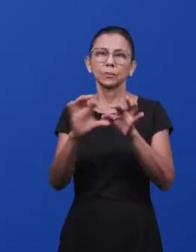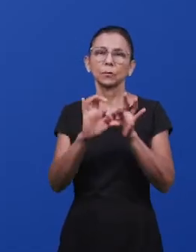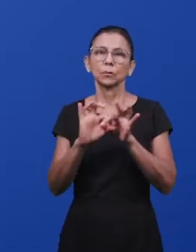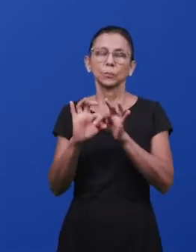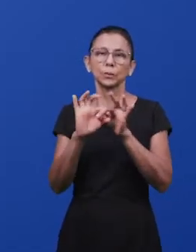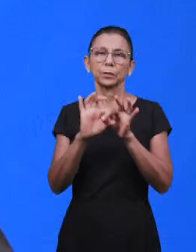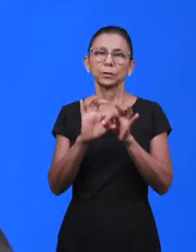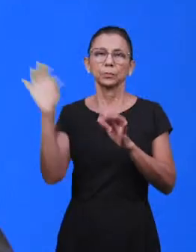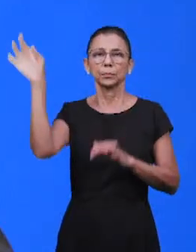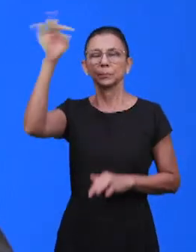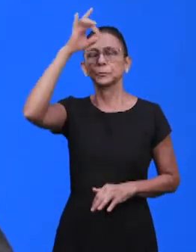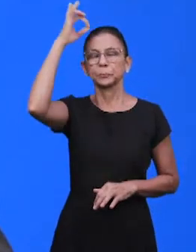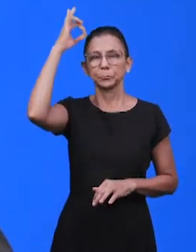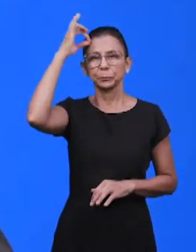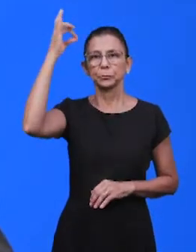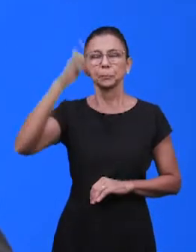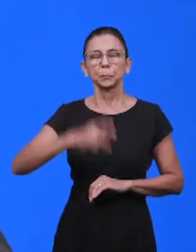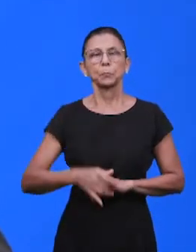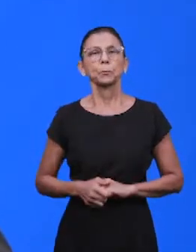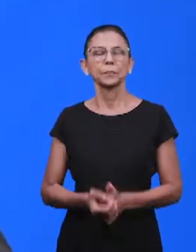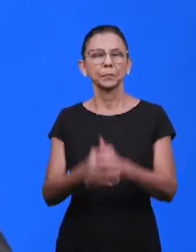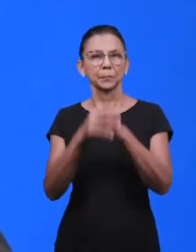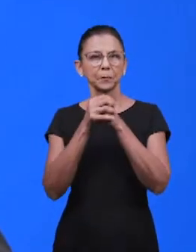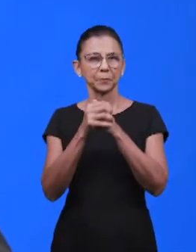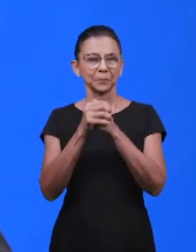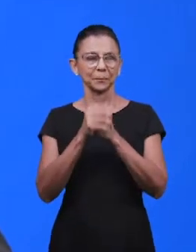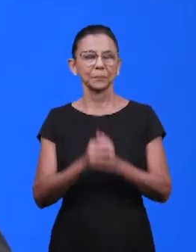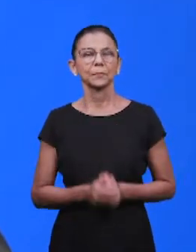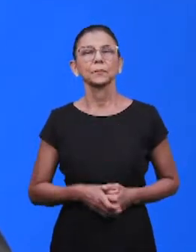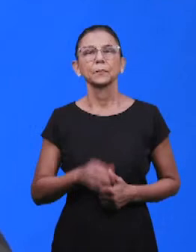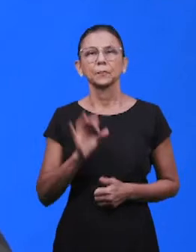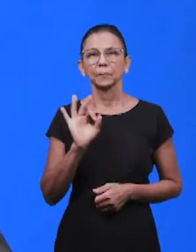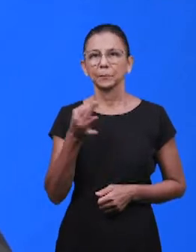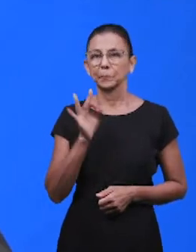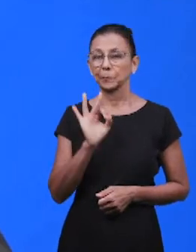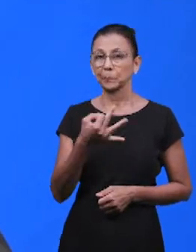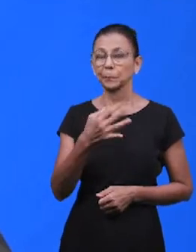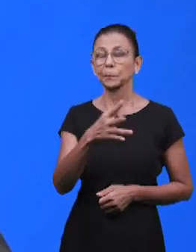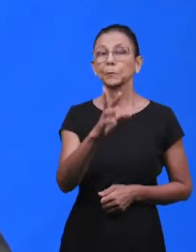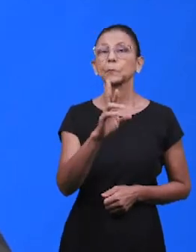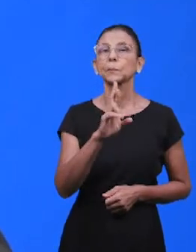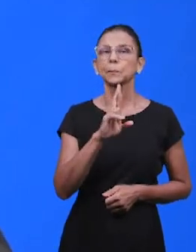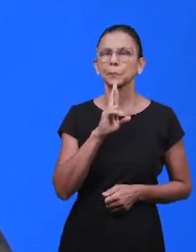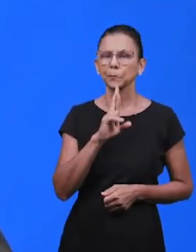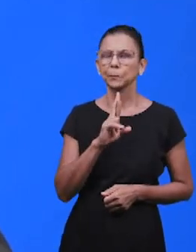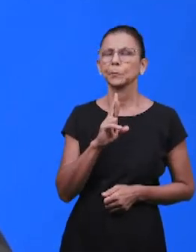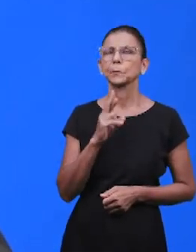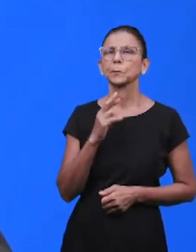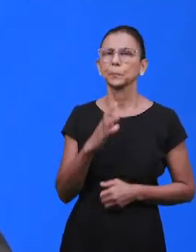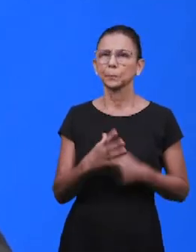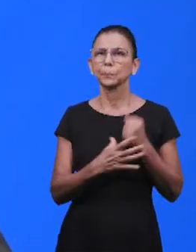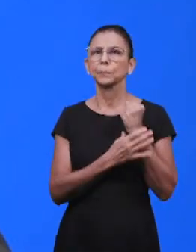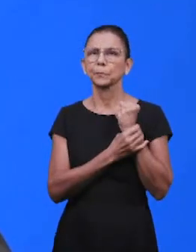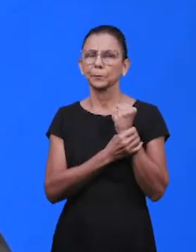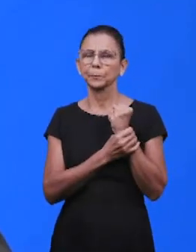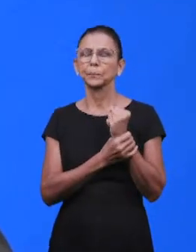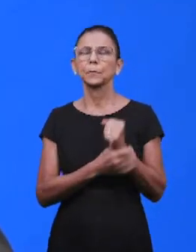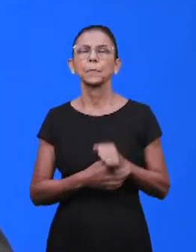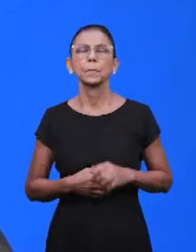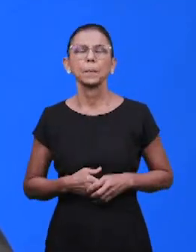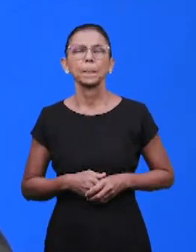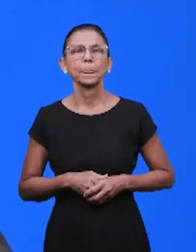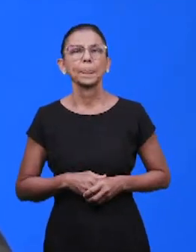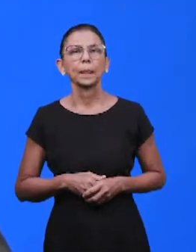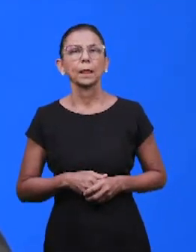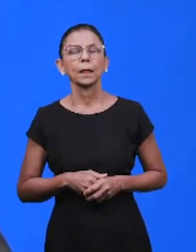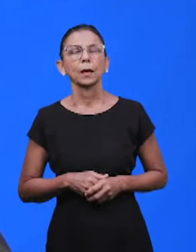Espírito Santo. Amém, Clemilson. Exatamente, essa resposta é muito segura, porque eles naturalmente